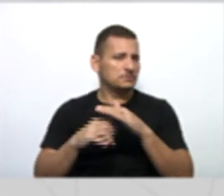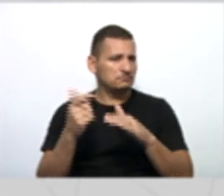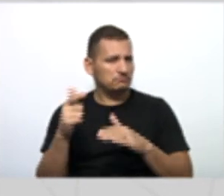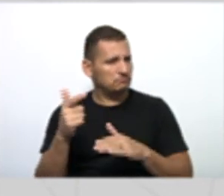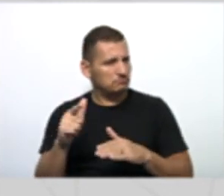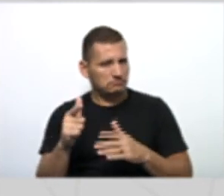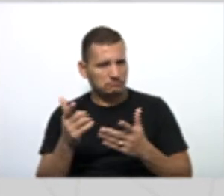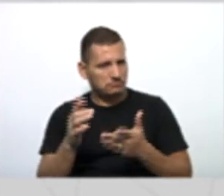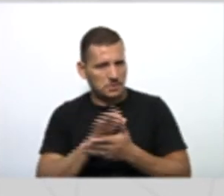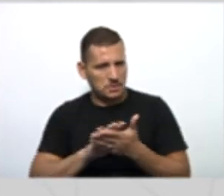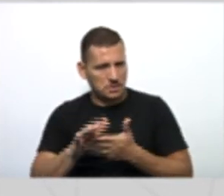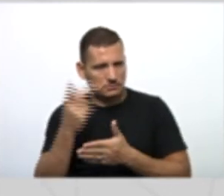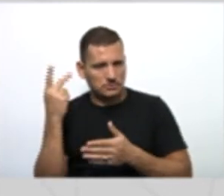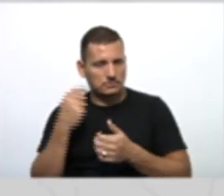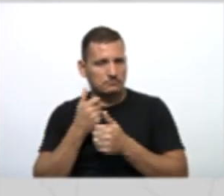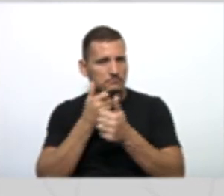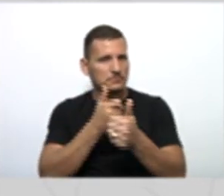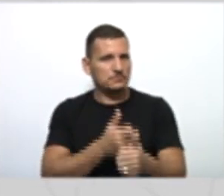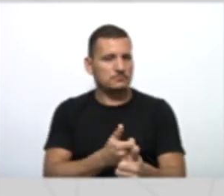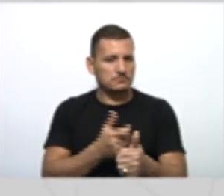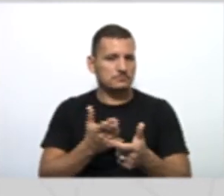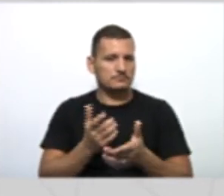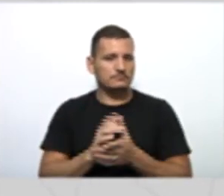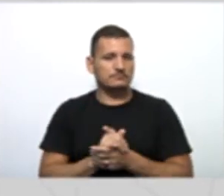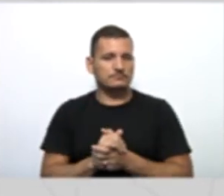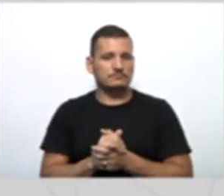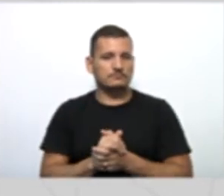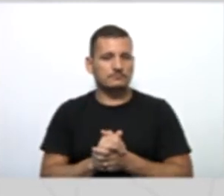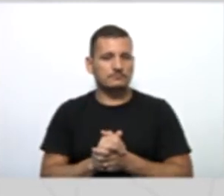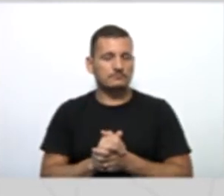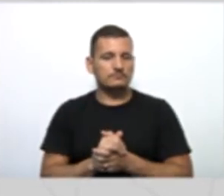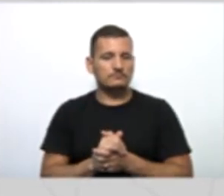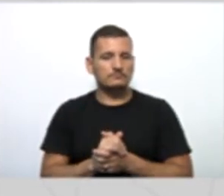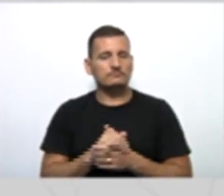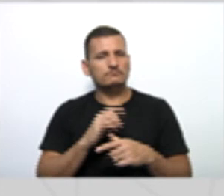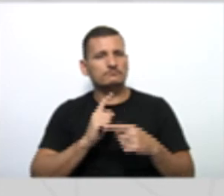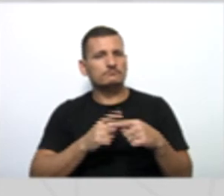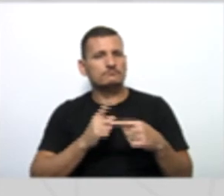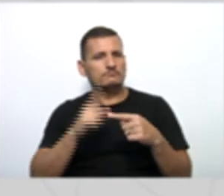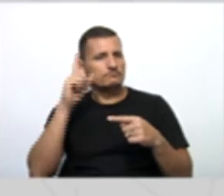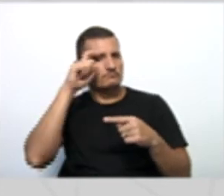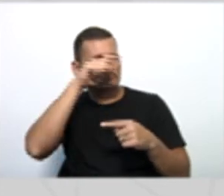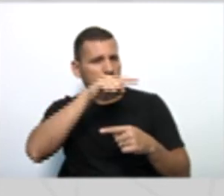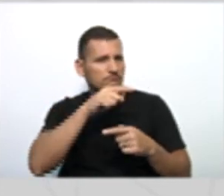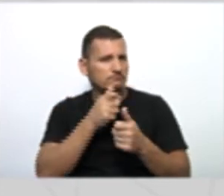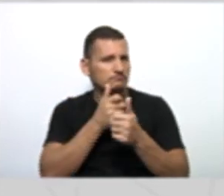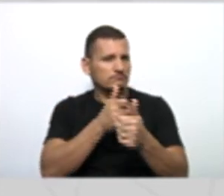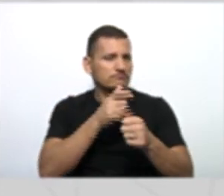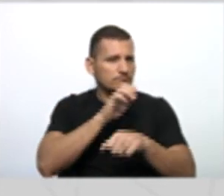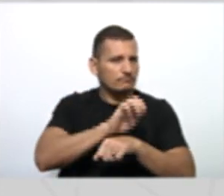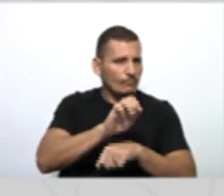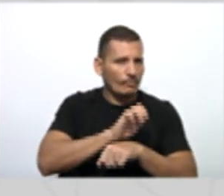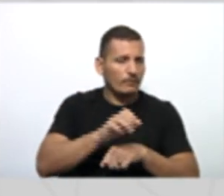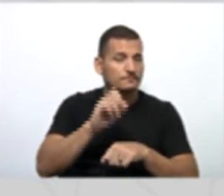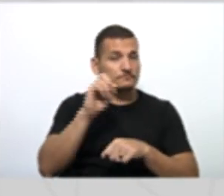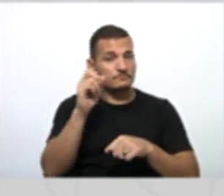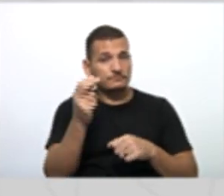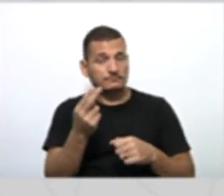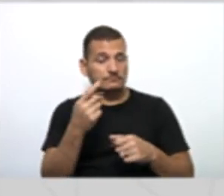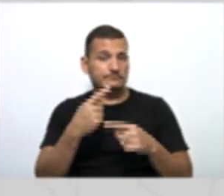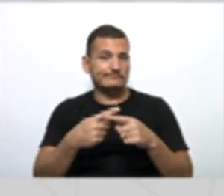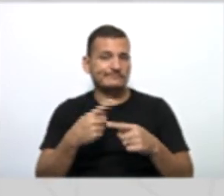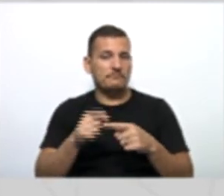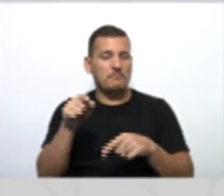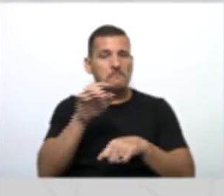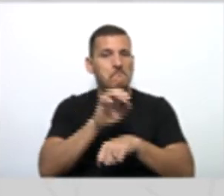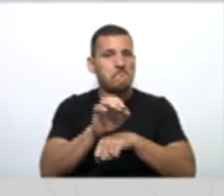para acompanhar, porque é difícil acompanhar o estagiário, ou porque o estagiário tem dificuldades